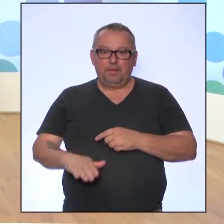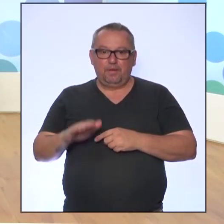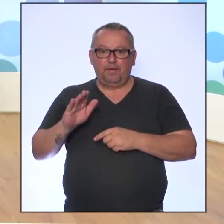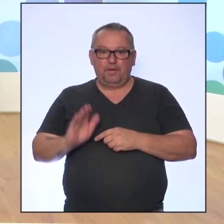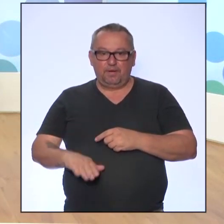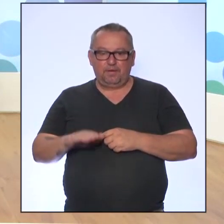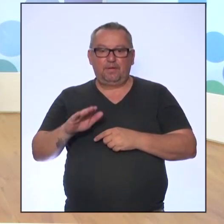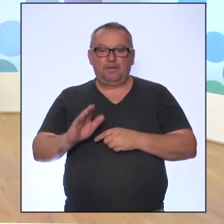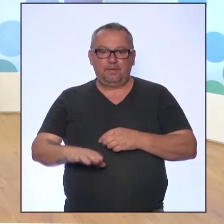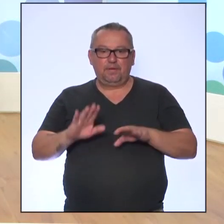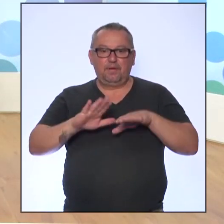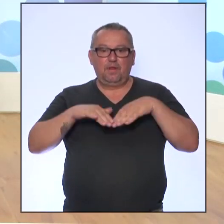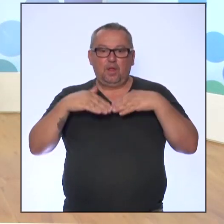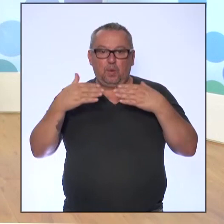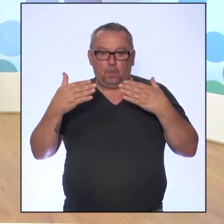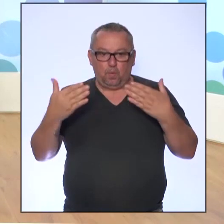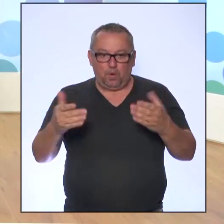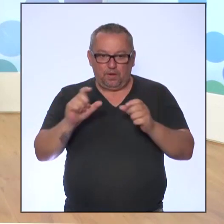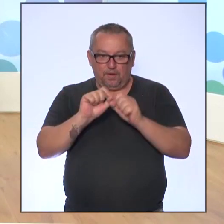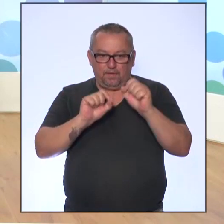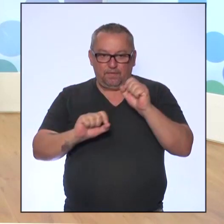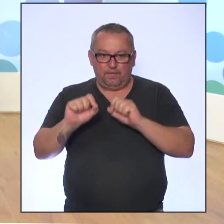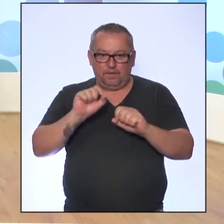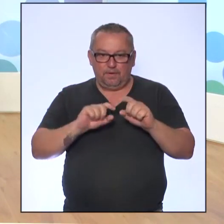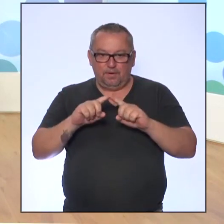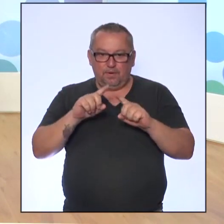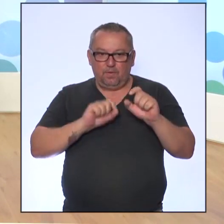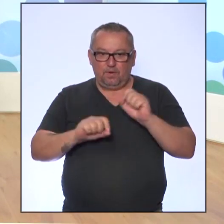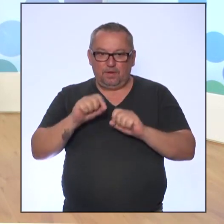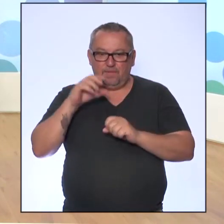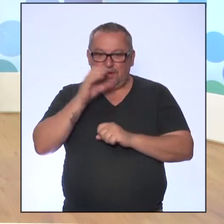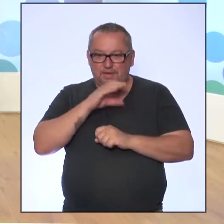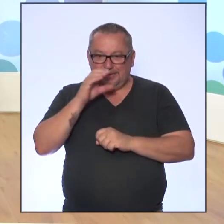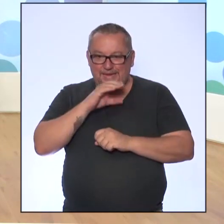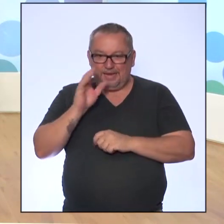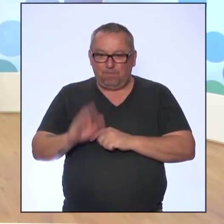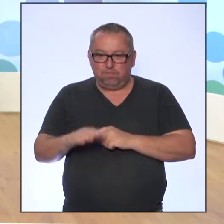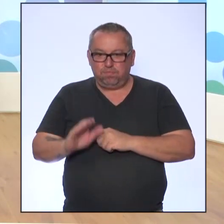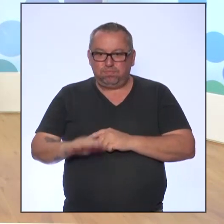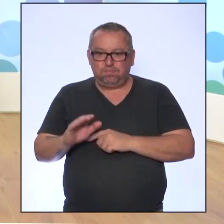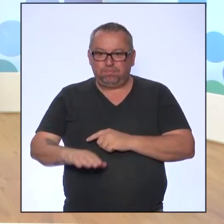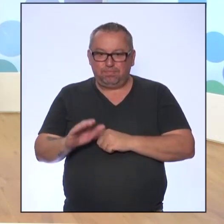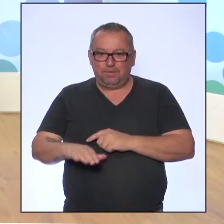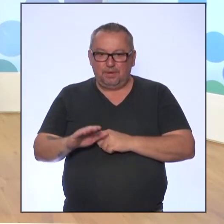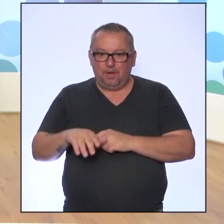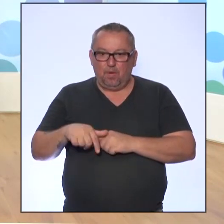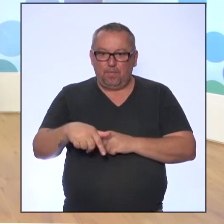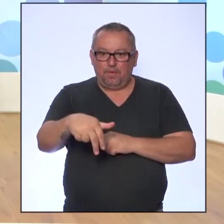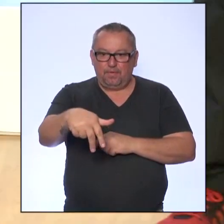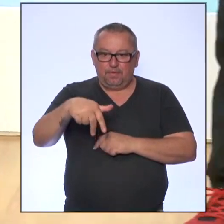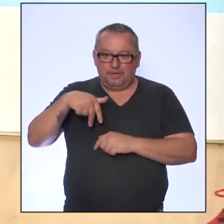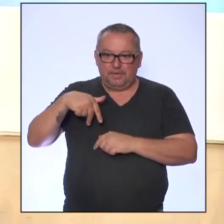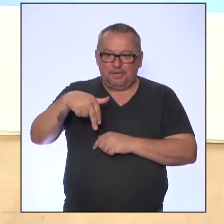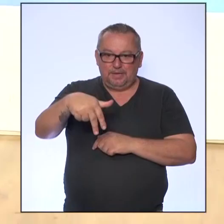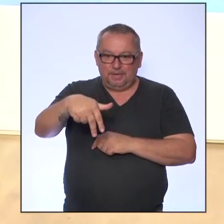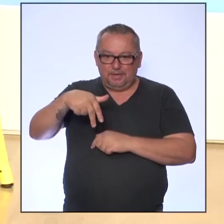quando eu realizar uma palma, ele vai acelerar o movimento, tá? Para frente e para trás, acelerando. Tudo bem?